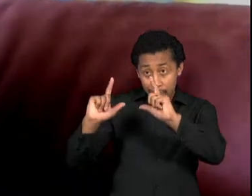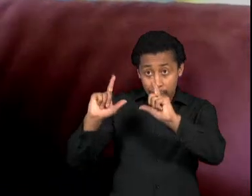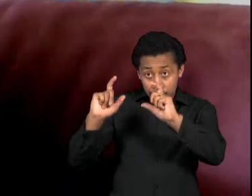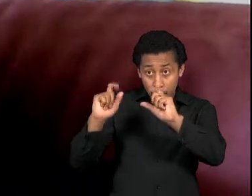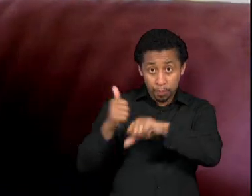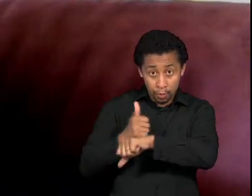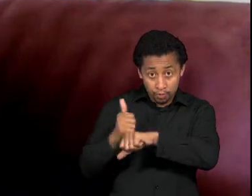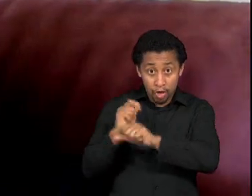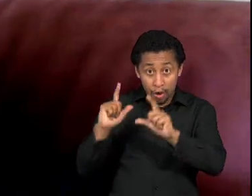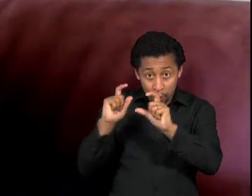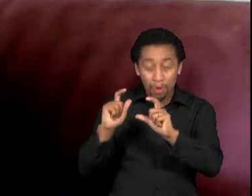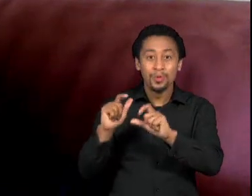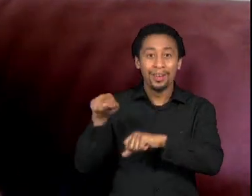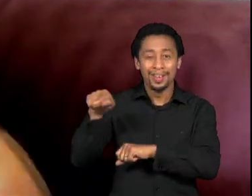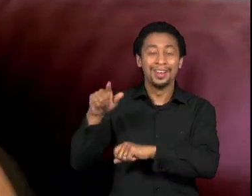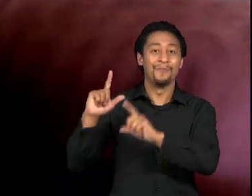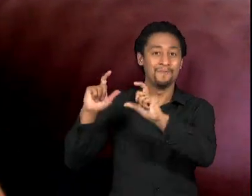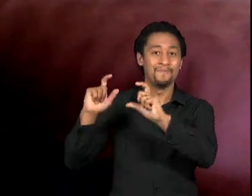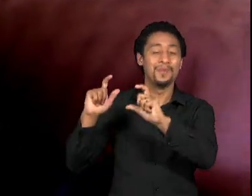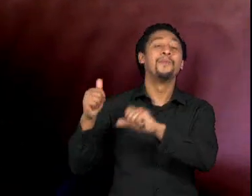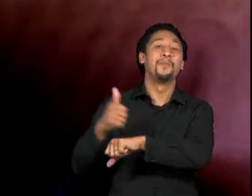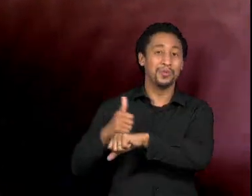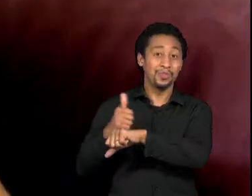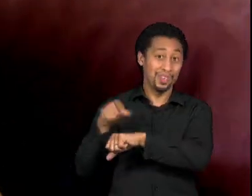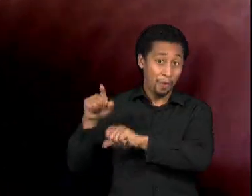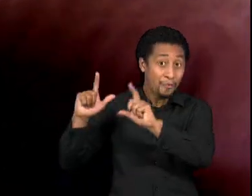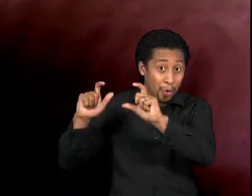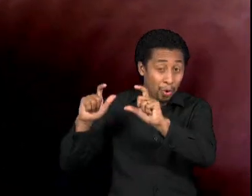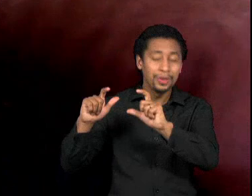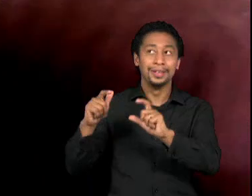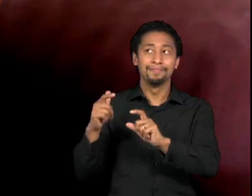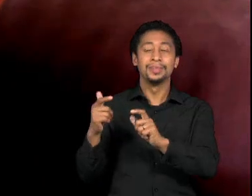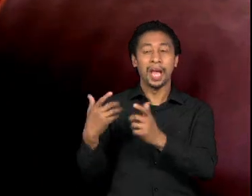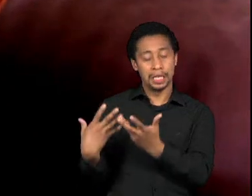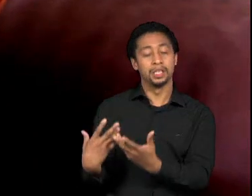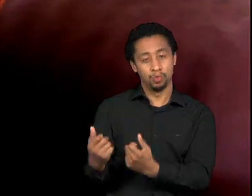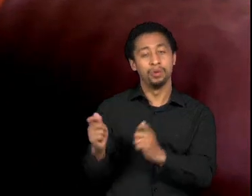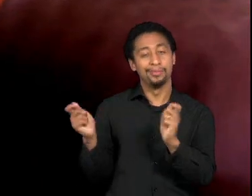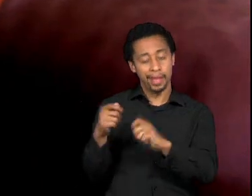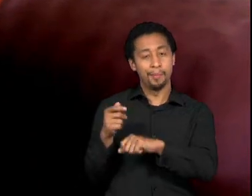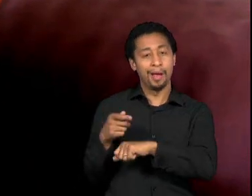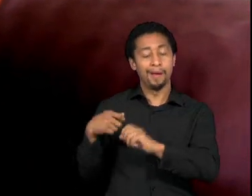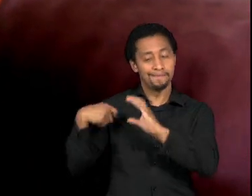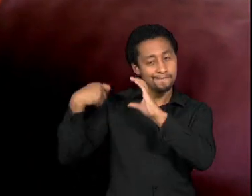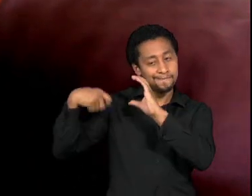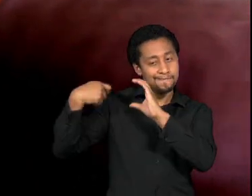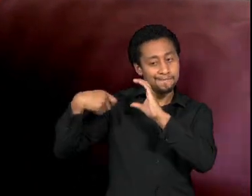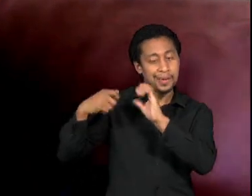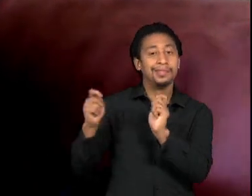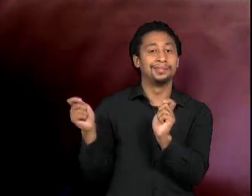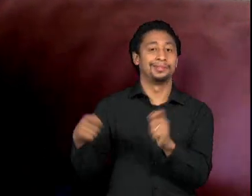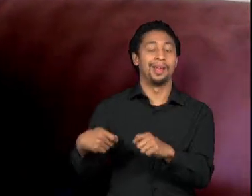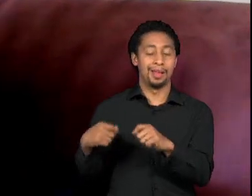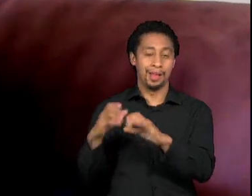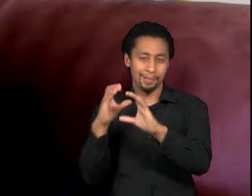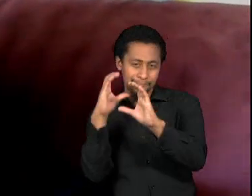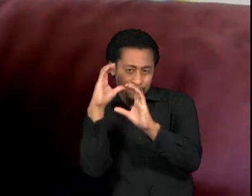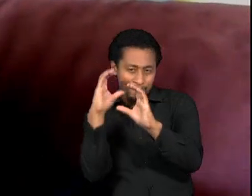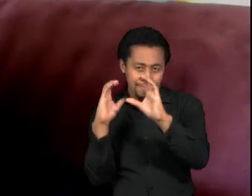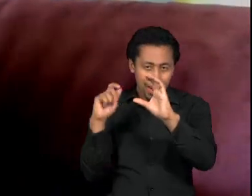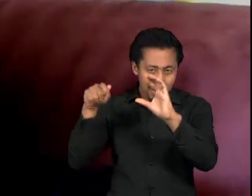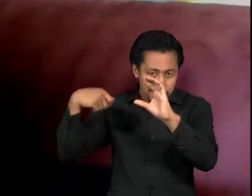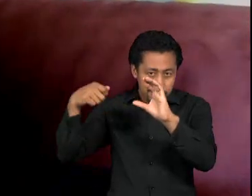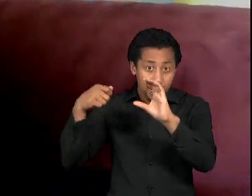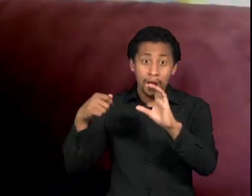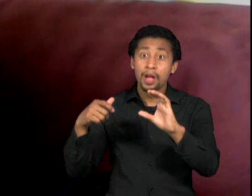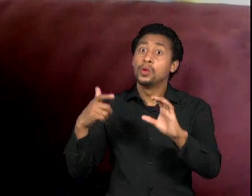filmasse sabendo que não havia, e foi muito, Nelson conseguiu assim mobilizar